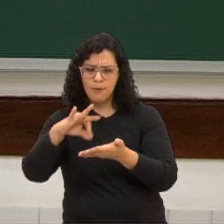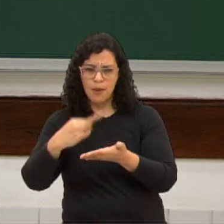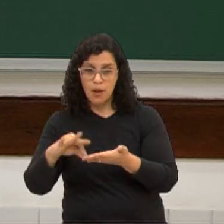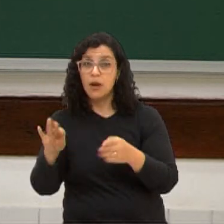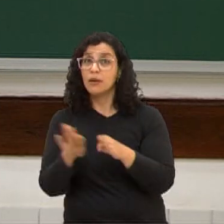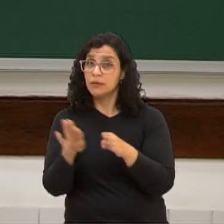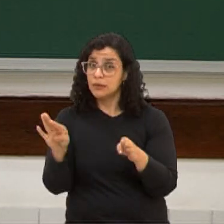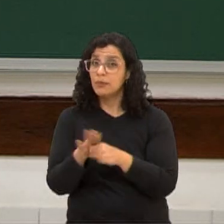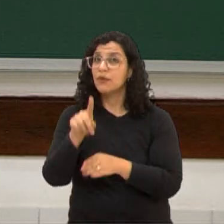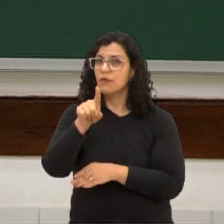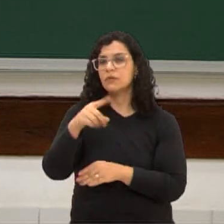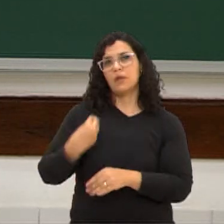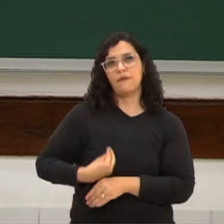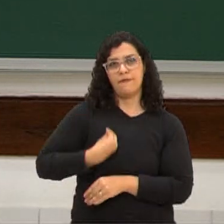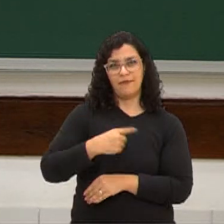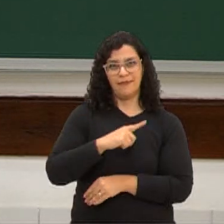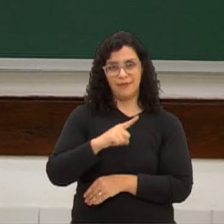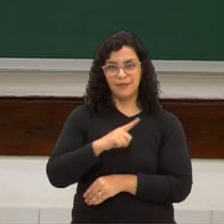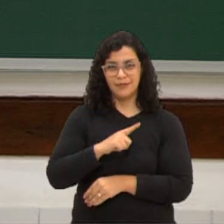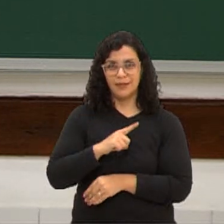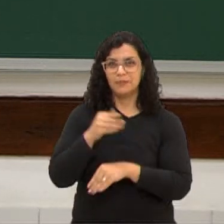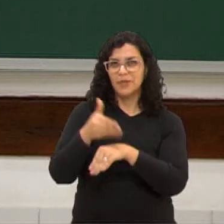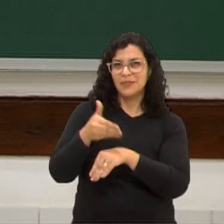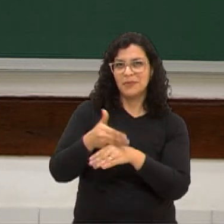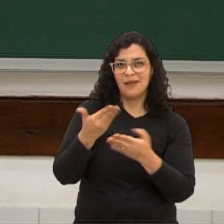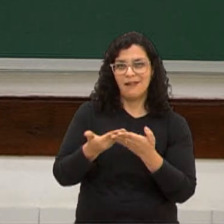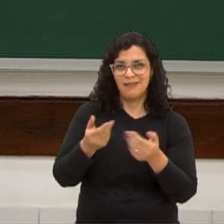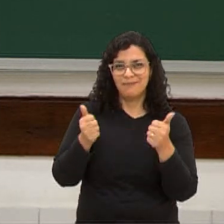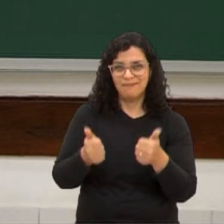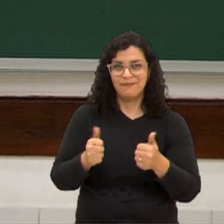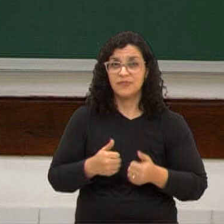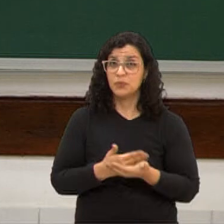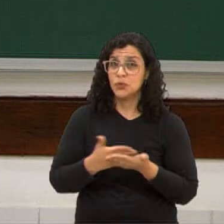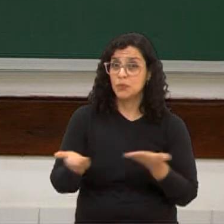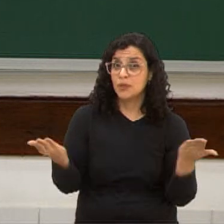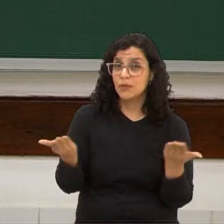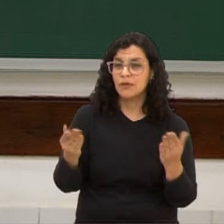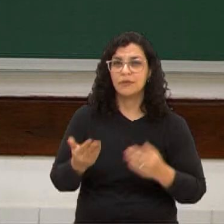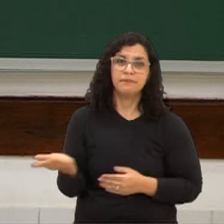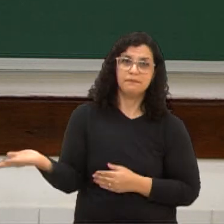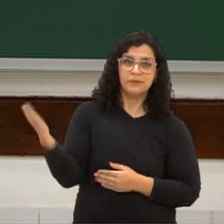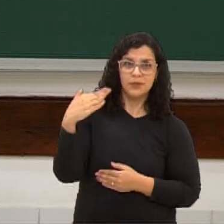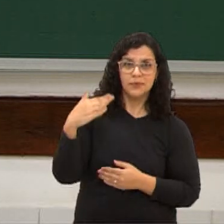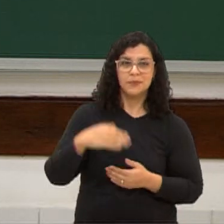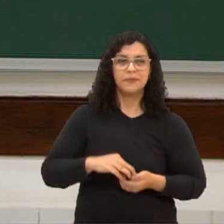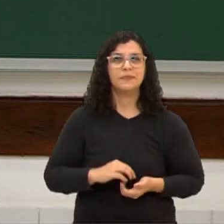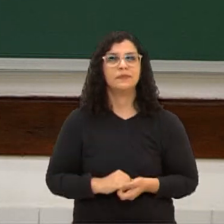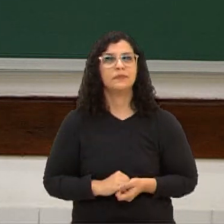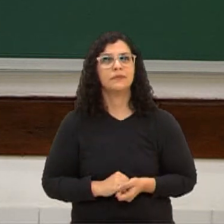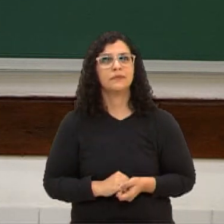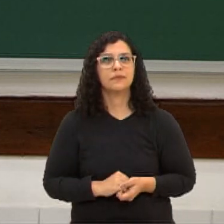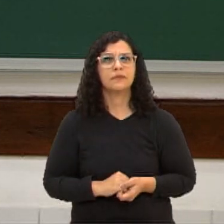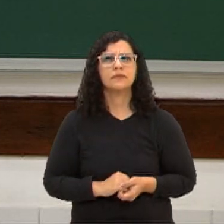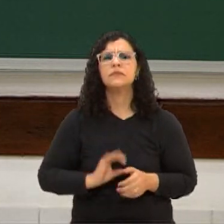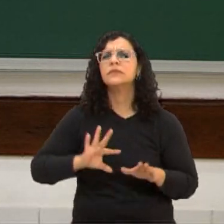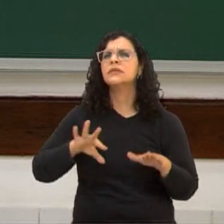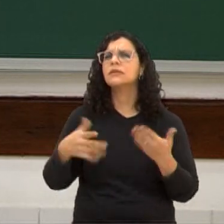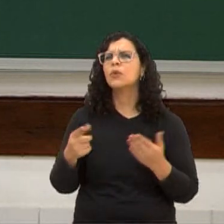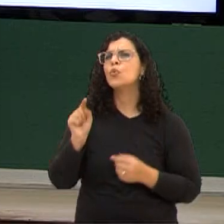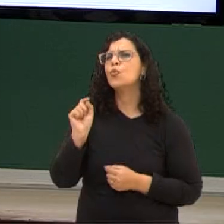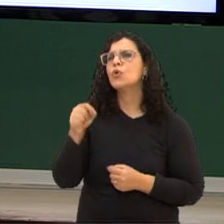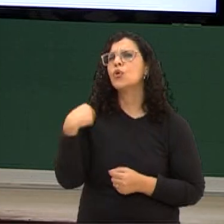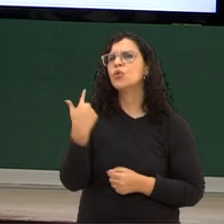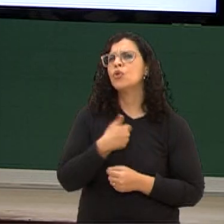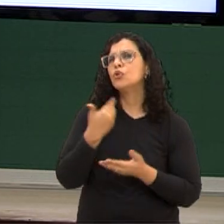e contabilizar a sua participação na aula. Vamos começar então? Vamos começar? Então,